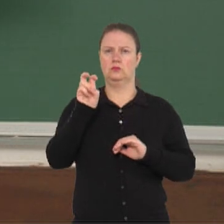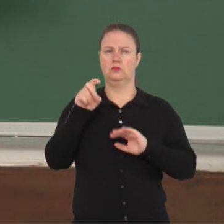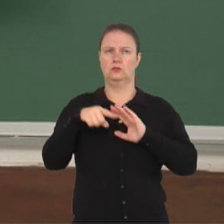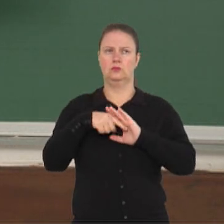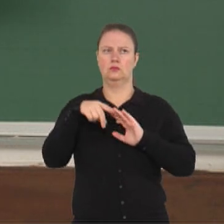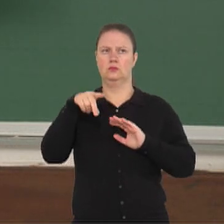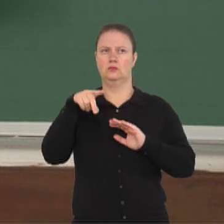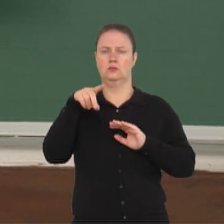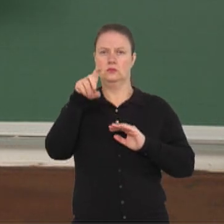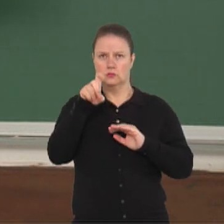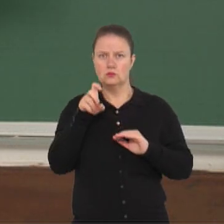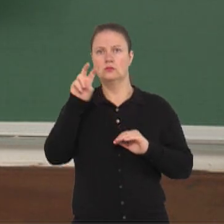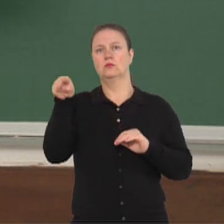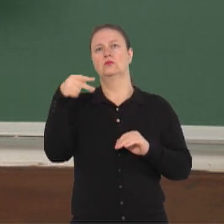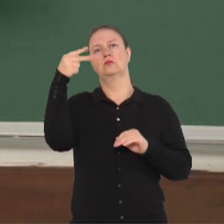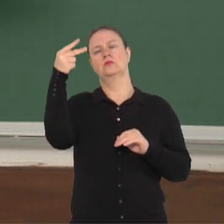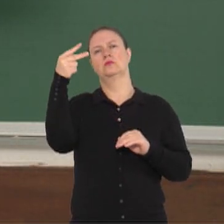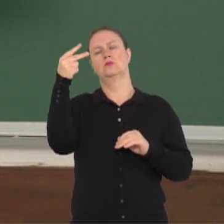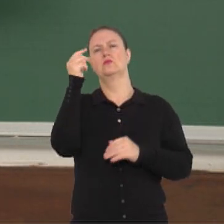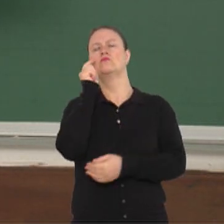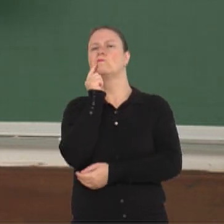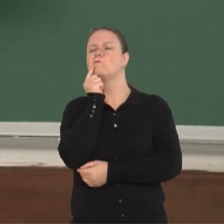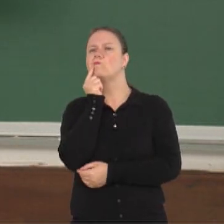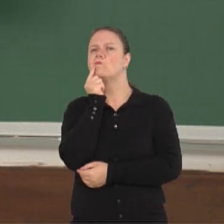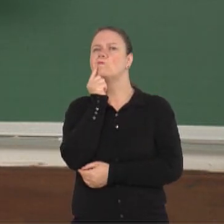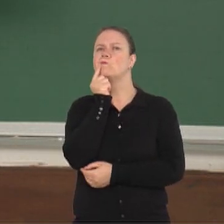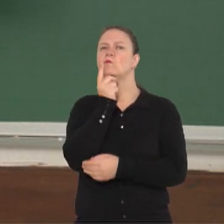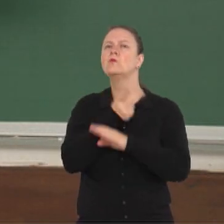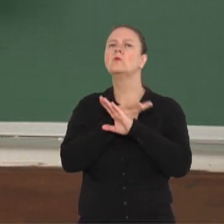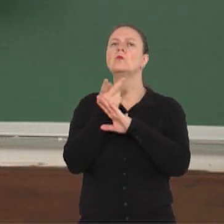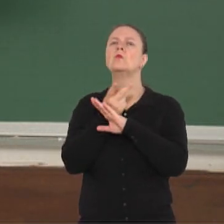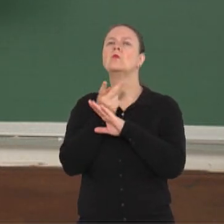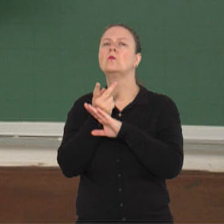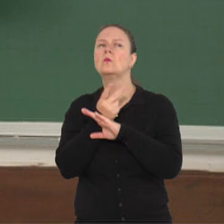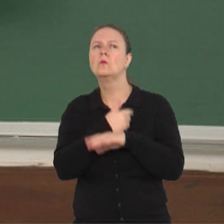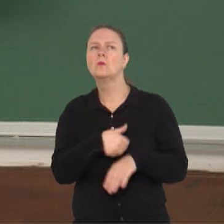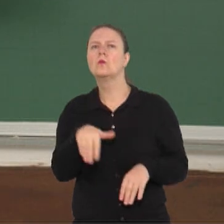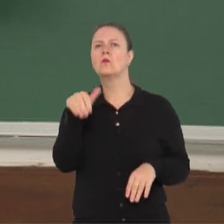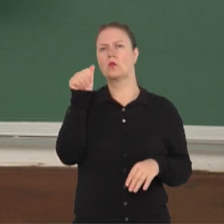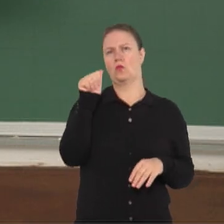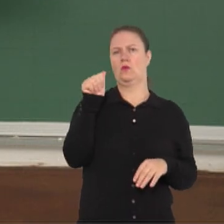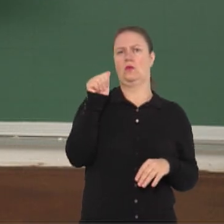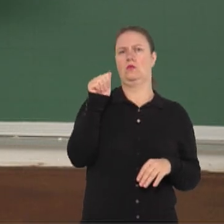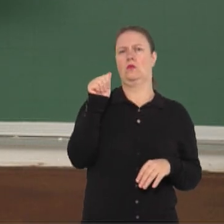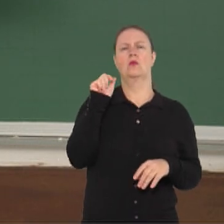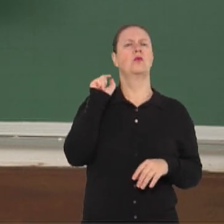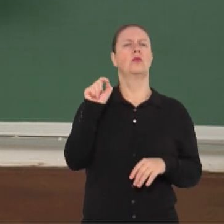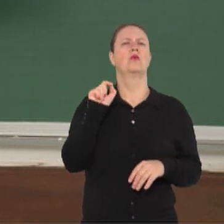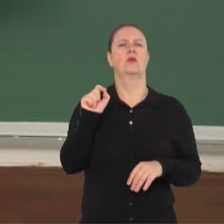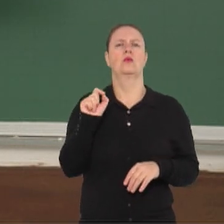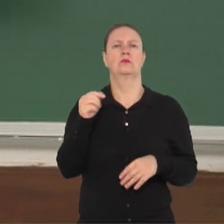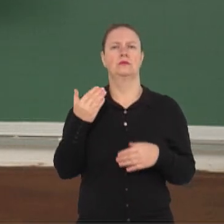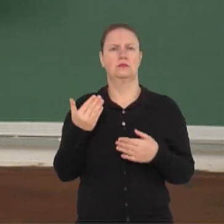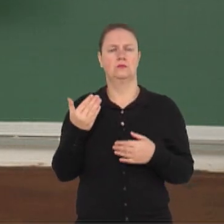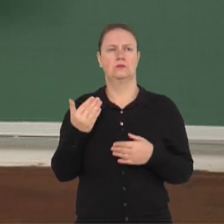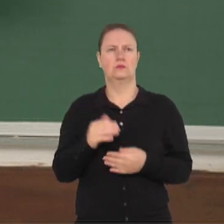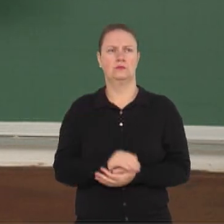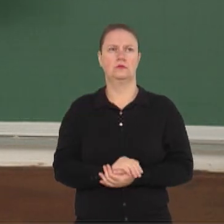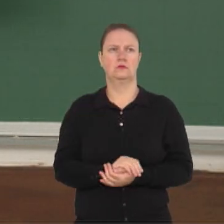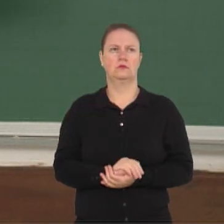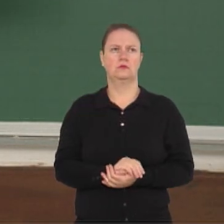quadrado. Opa! Vamos procurar o nosso coeficiente a. Nosso coeficiente a acompanha o